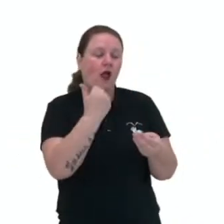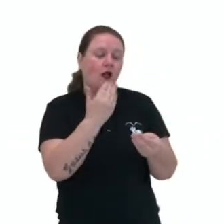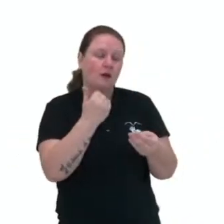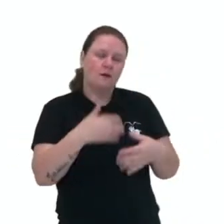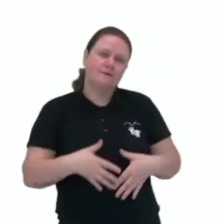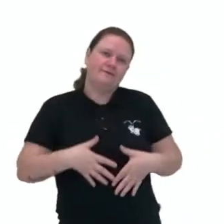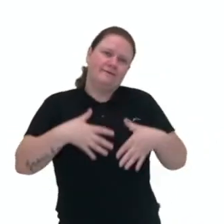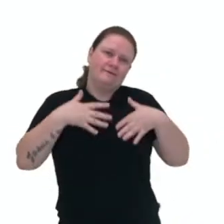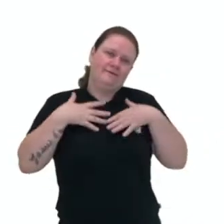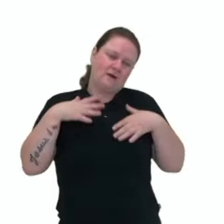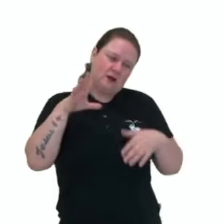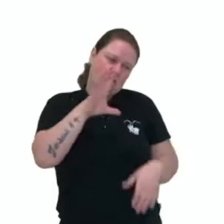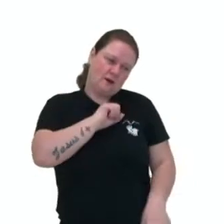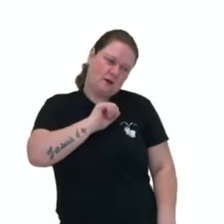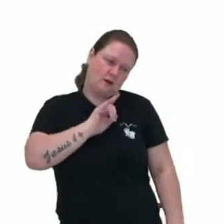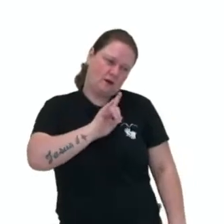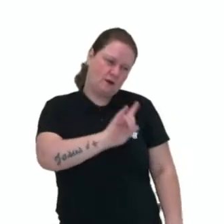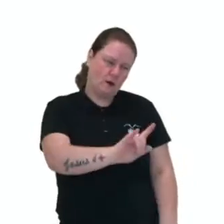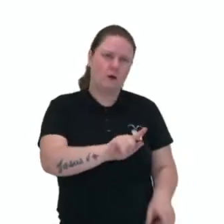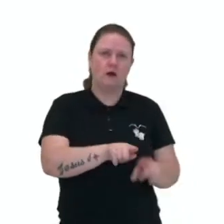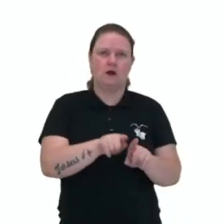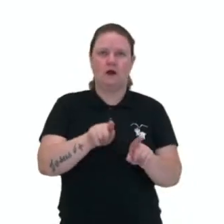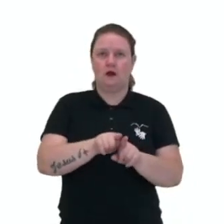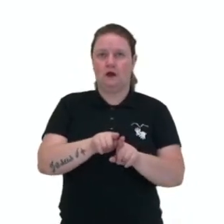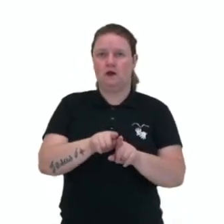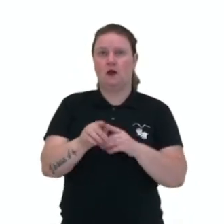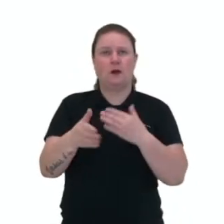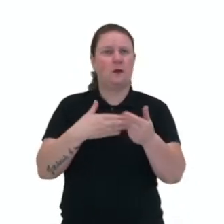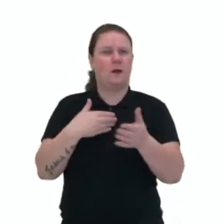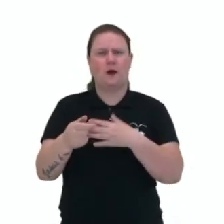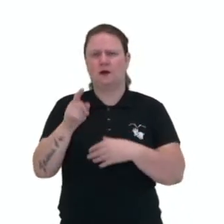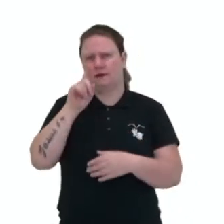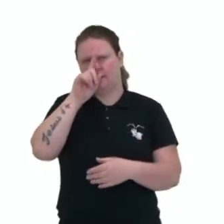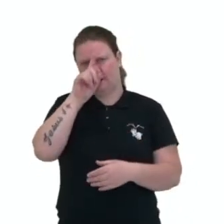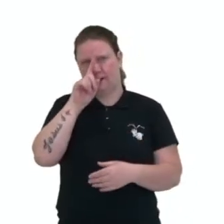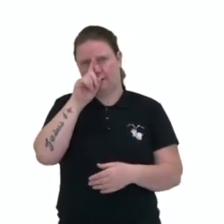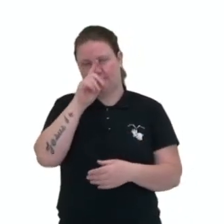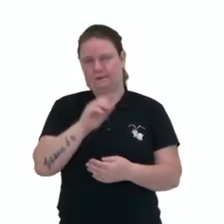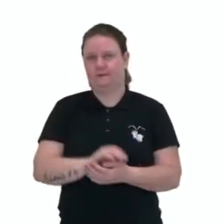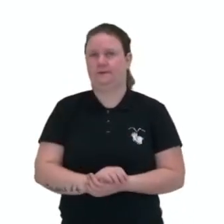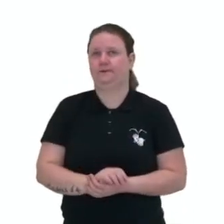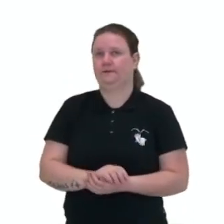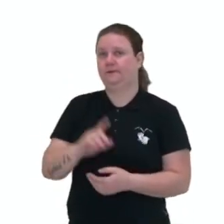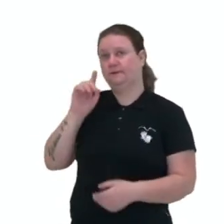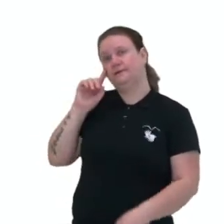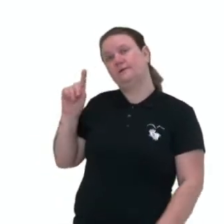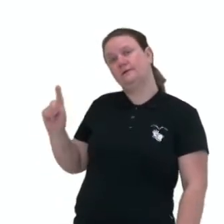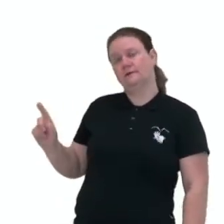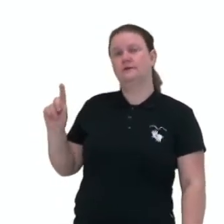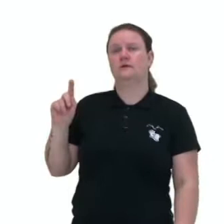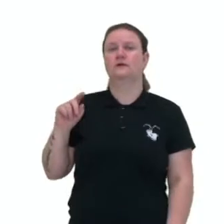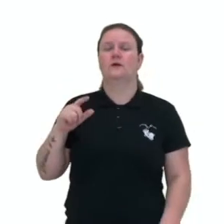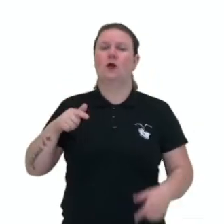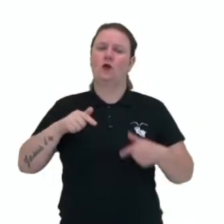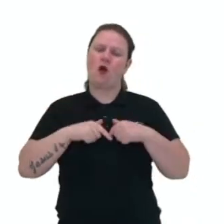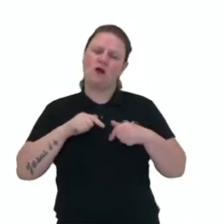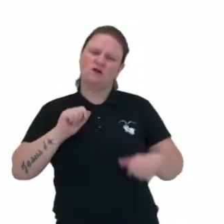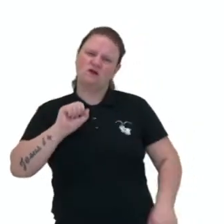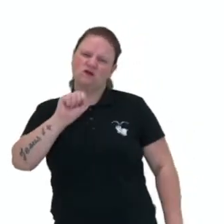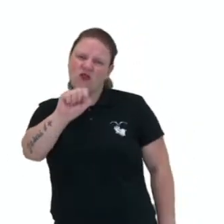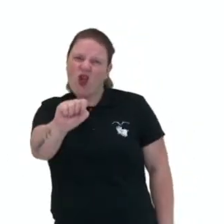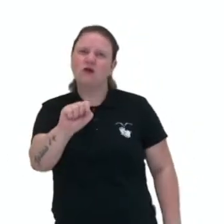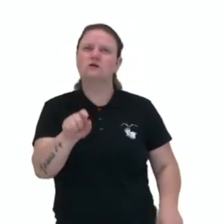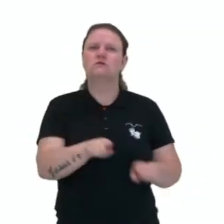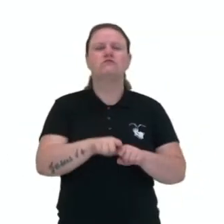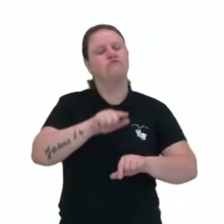amor, enfrentando os desafios, o perigo que for. Sou o super trabalhador. São as aventuras do